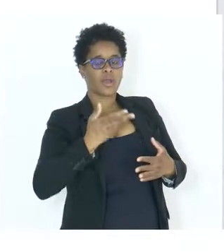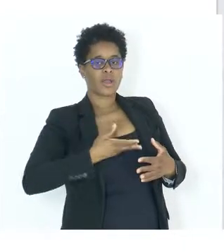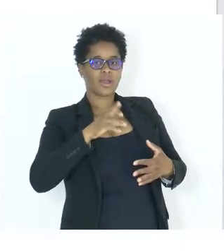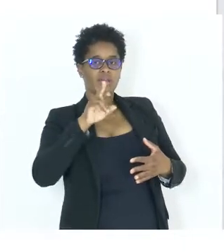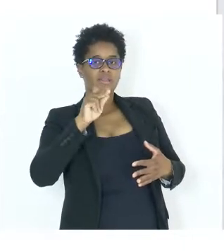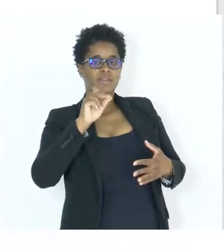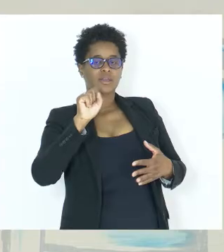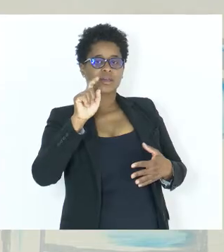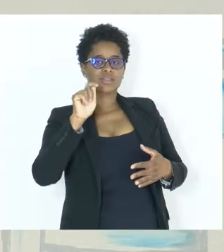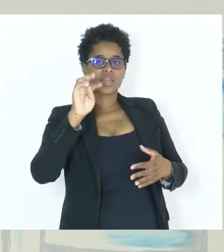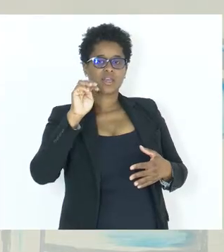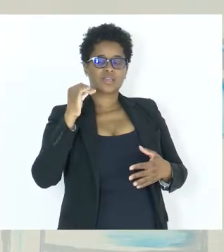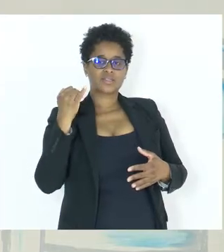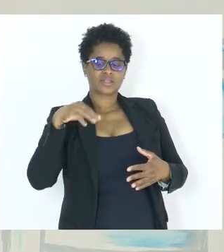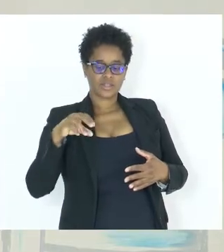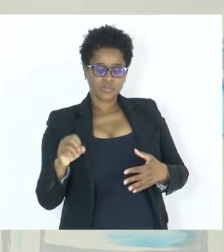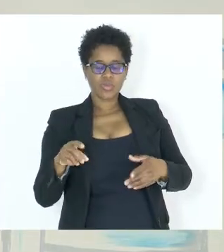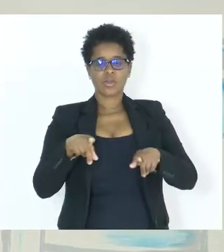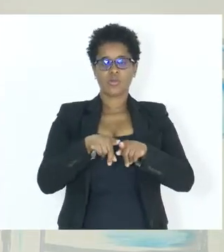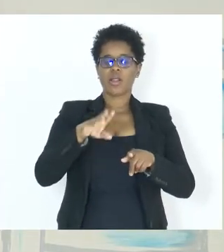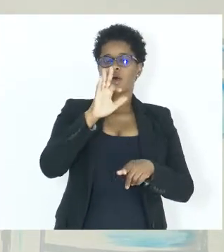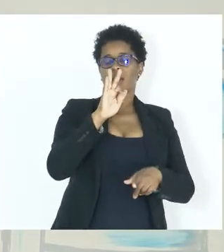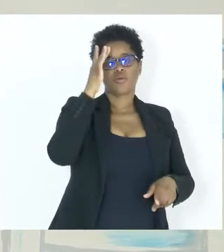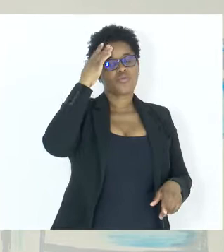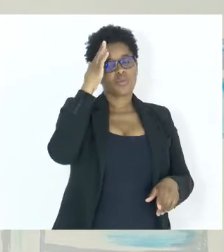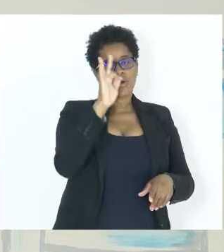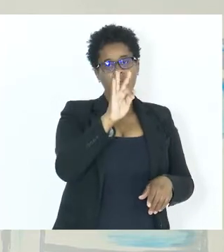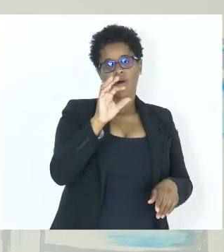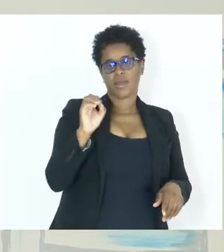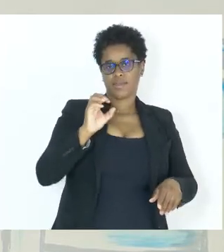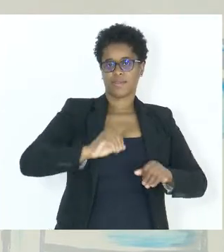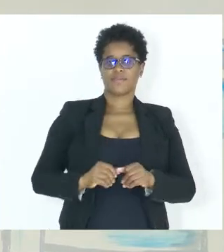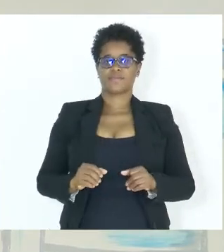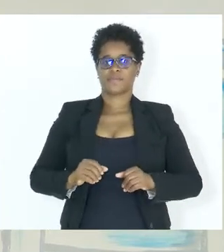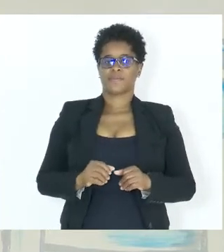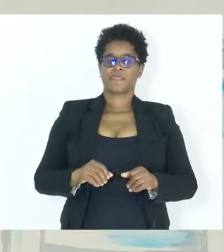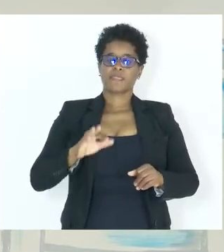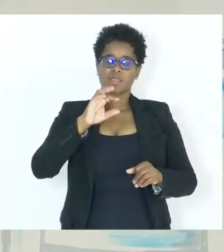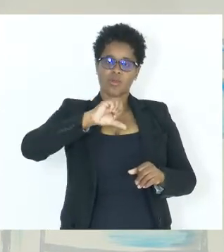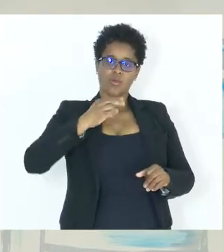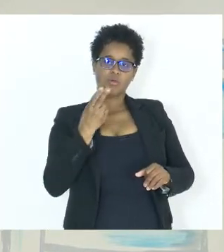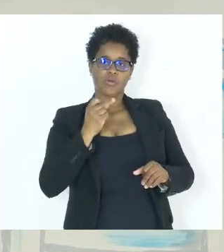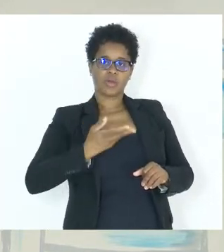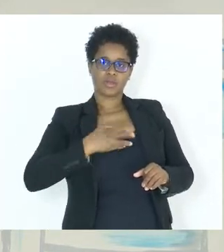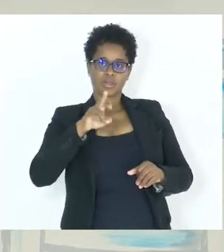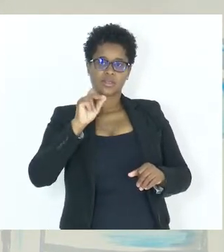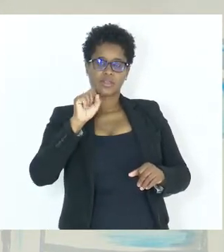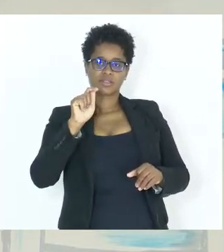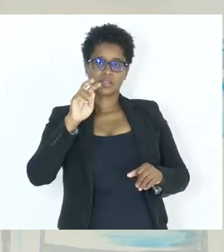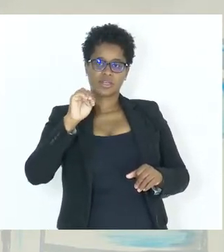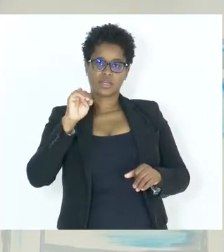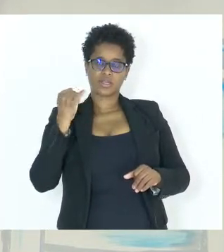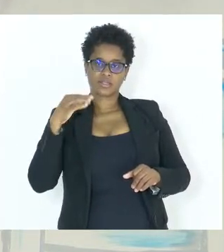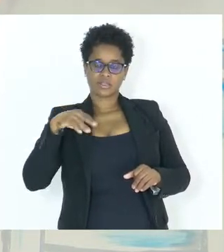40º, certo? 40º, que corresponde ao número 40. Então, 40º, prestem atenção,